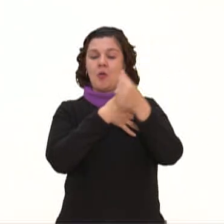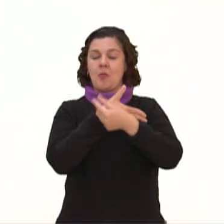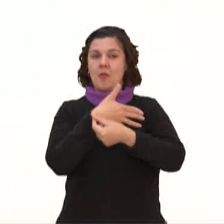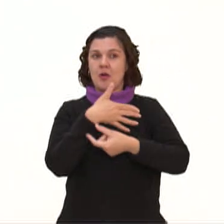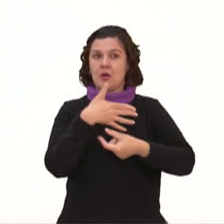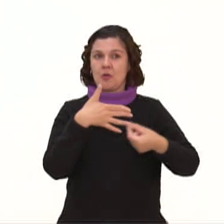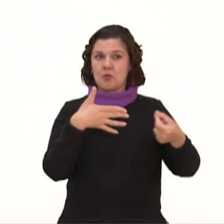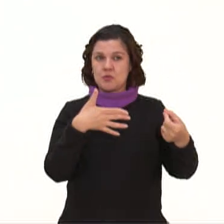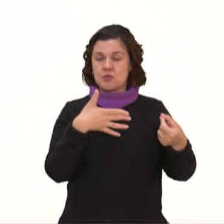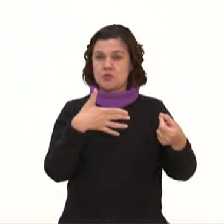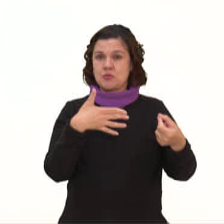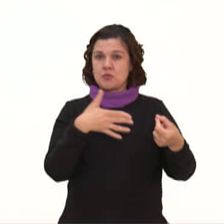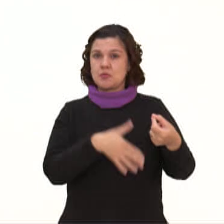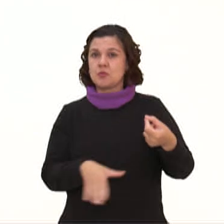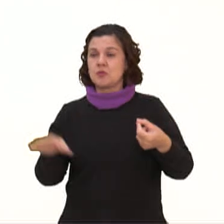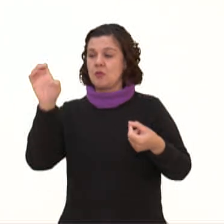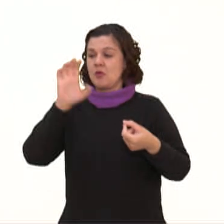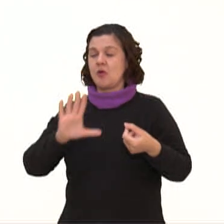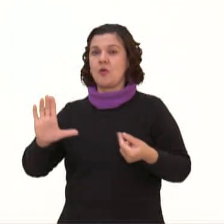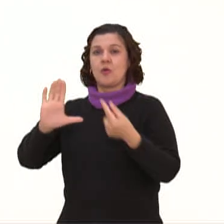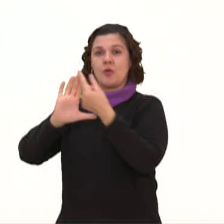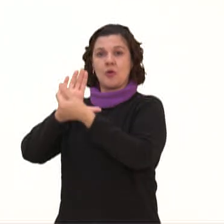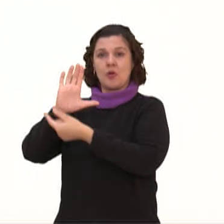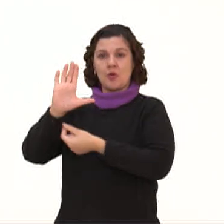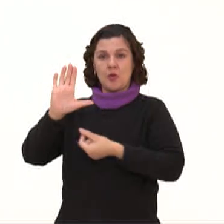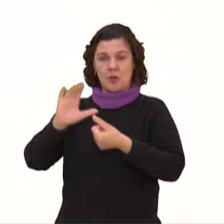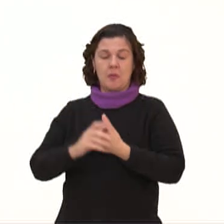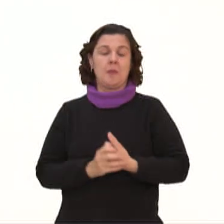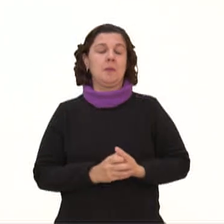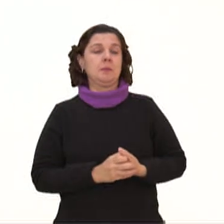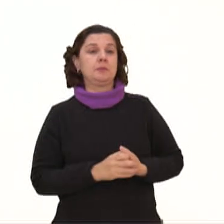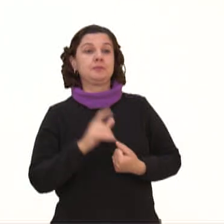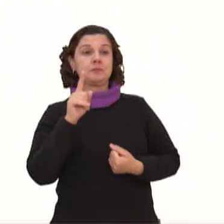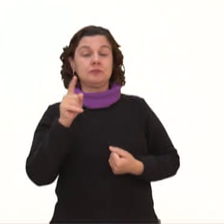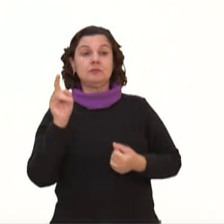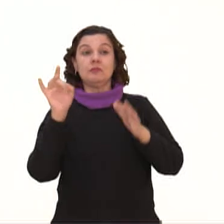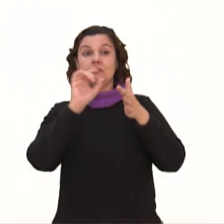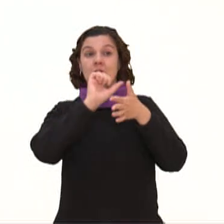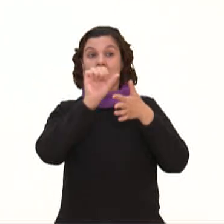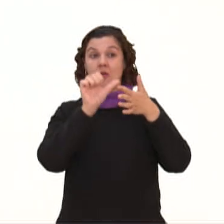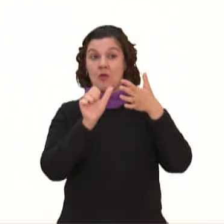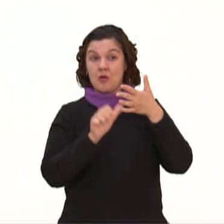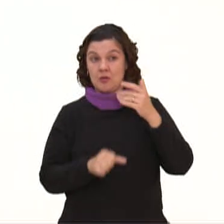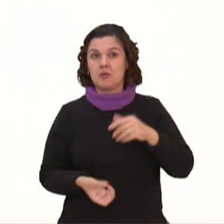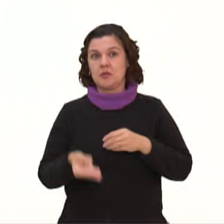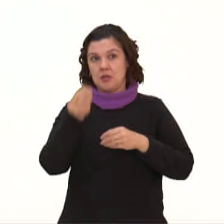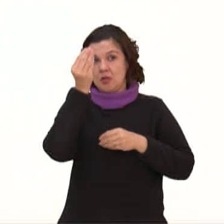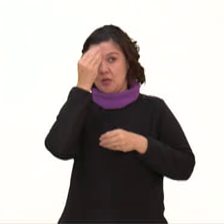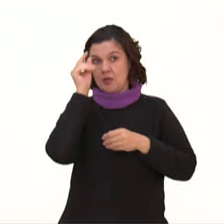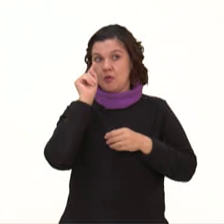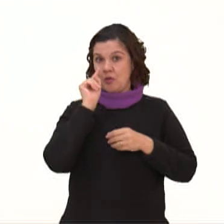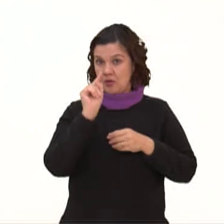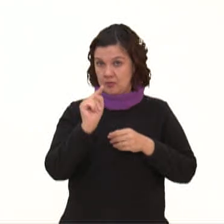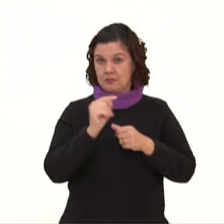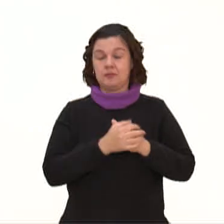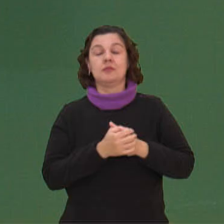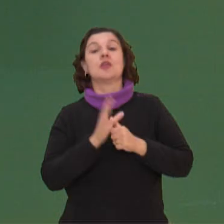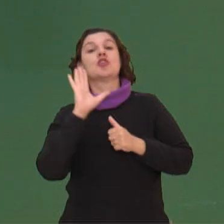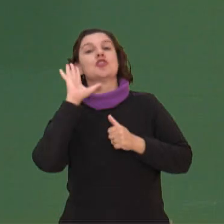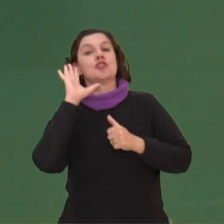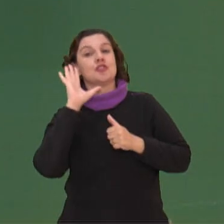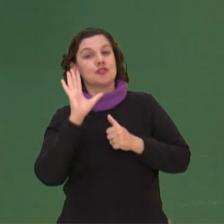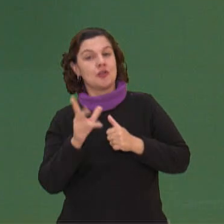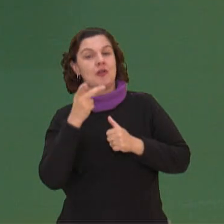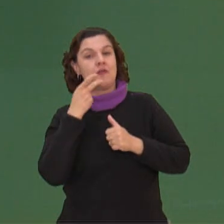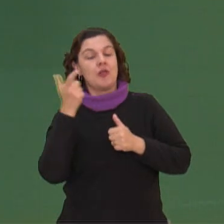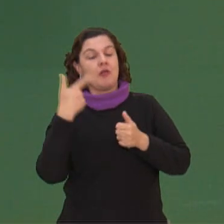pense bem nisso. Importante. Algumas características desta relação você deve marcar. Eu já chamei a atenção no início e